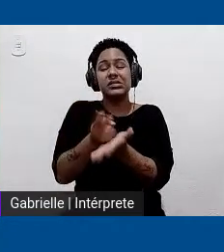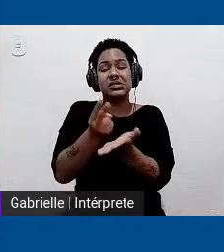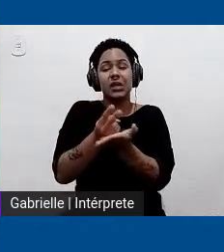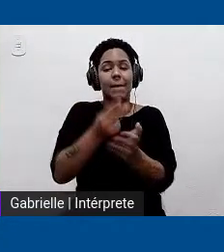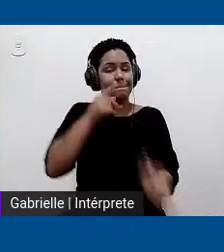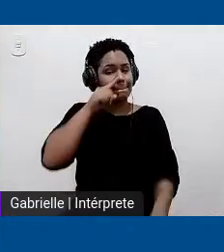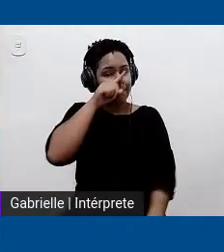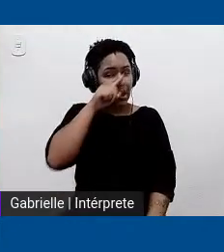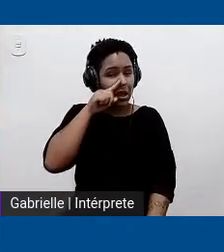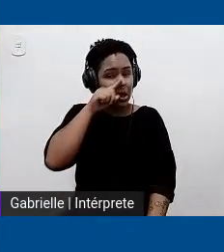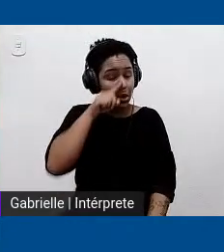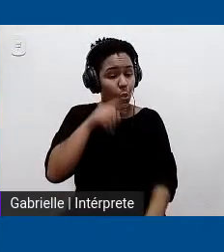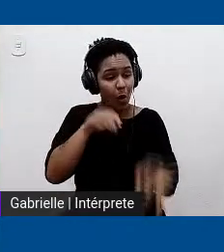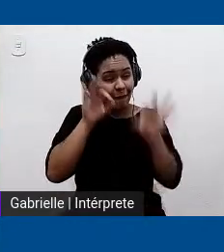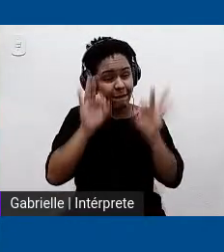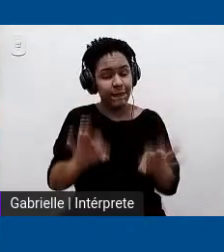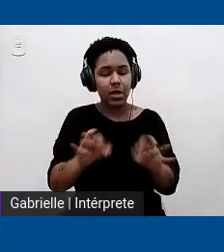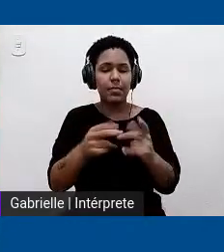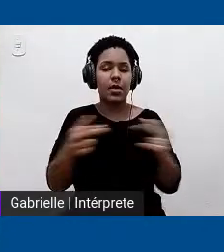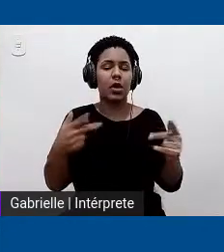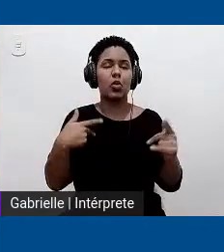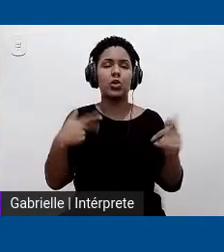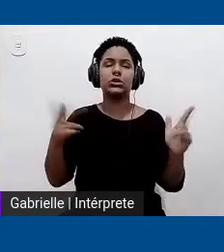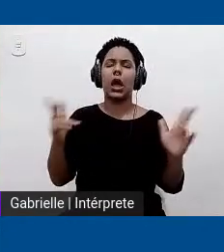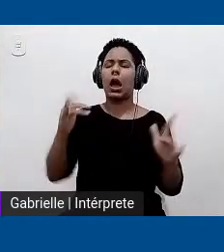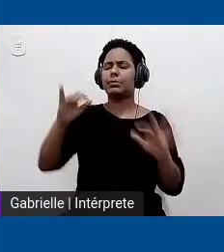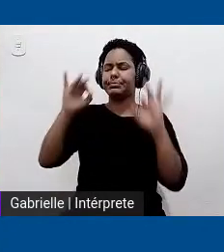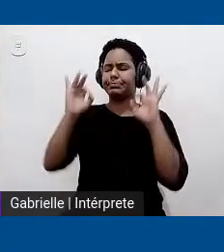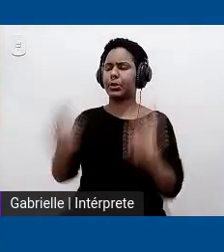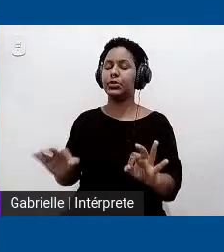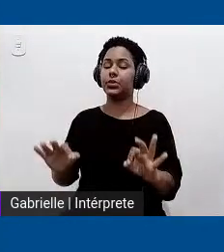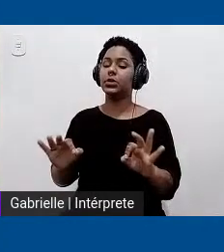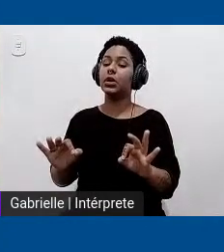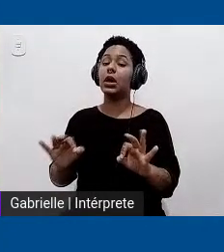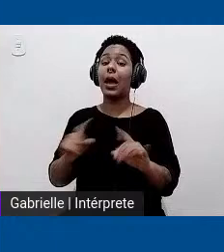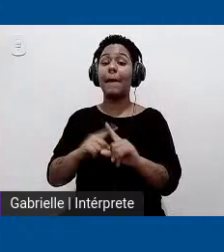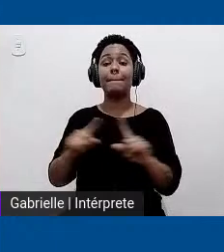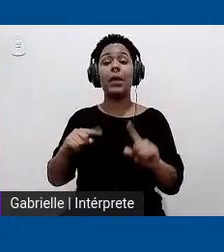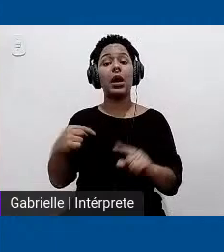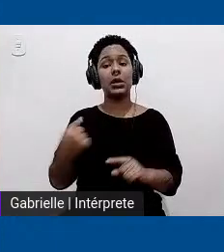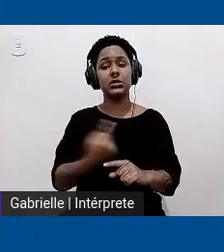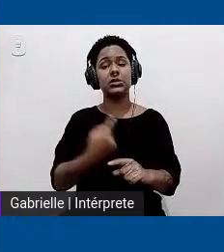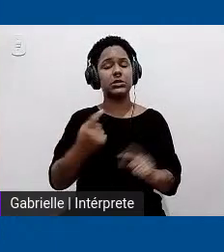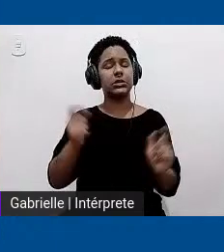afirmar as coisas de uma forma assim meio peremptória, mas a gente pode dizer que ele